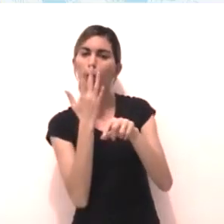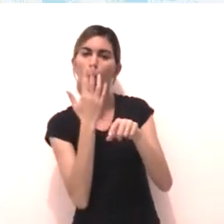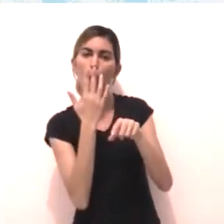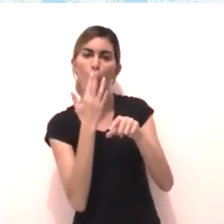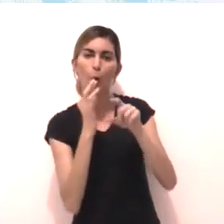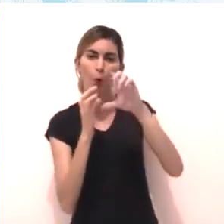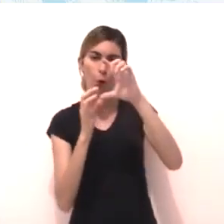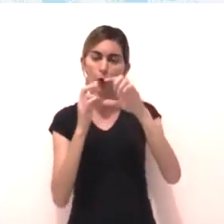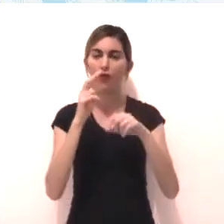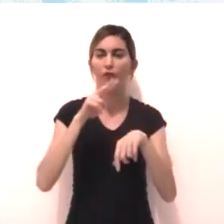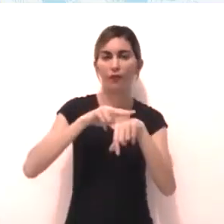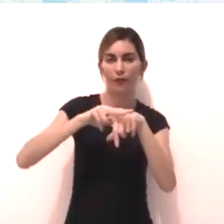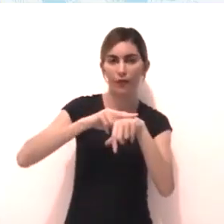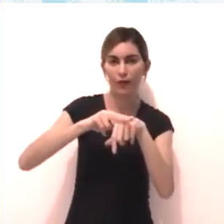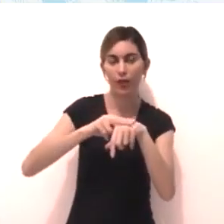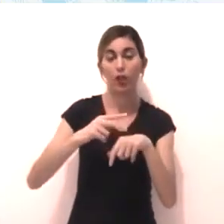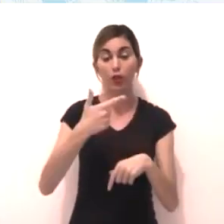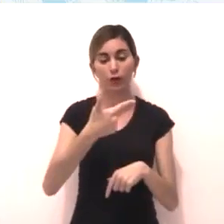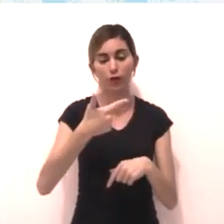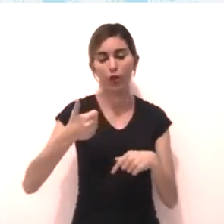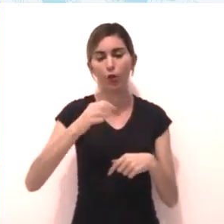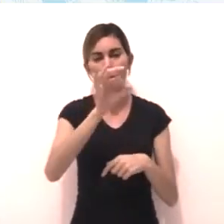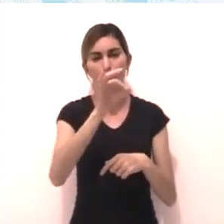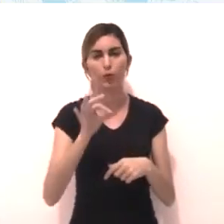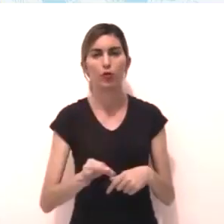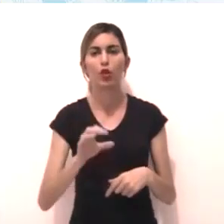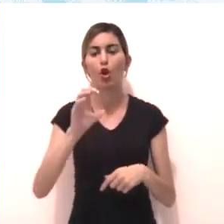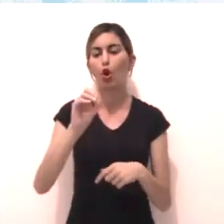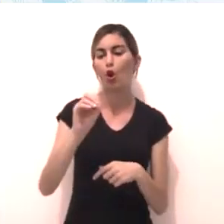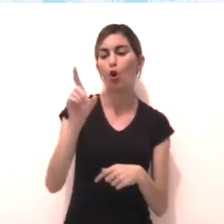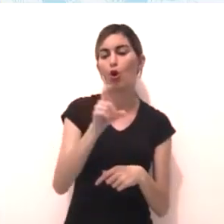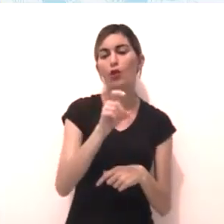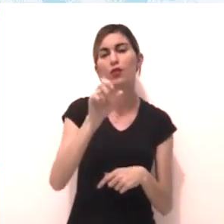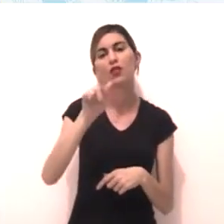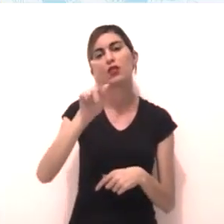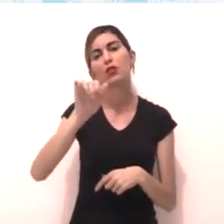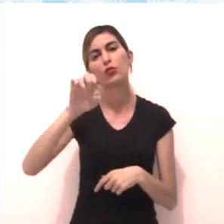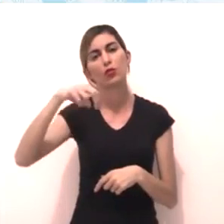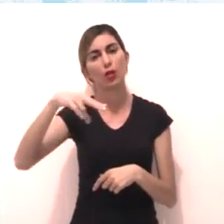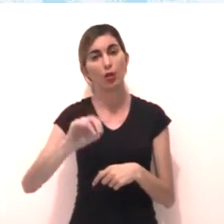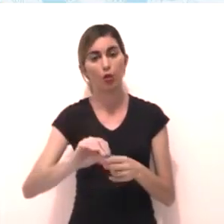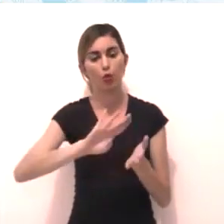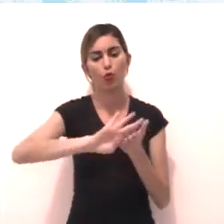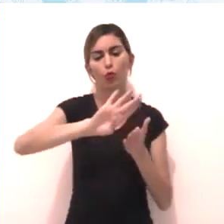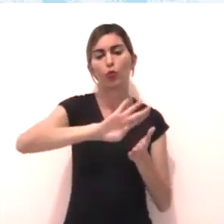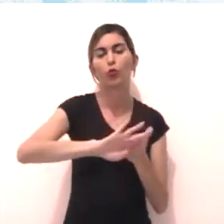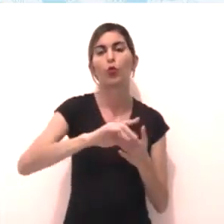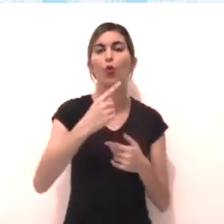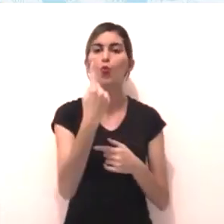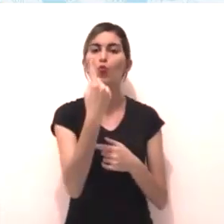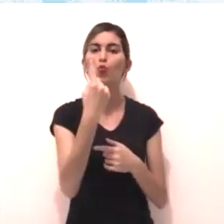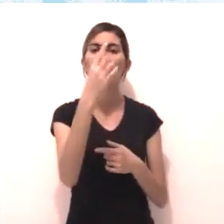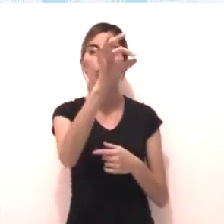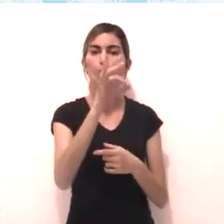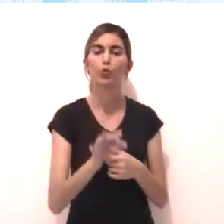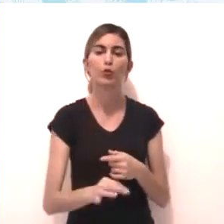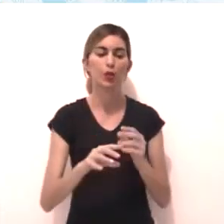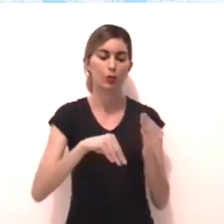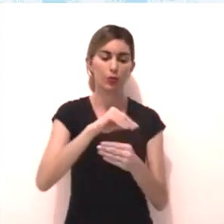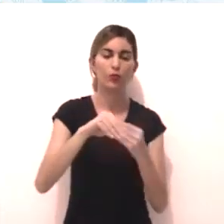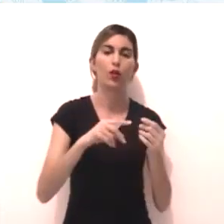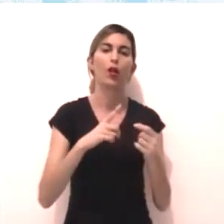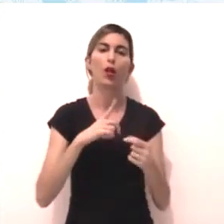que vocês estão vendo na imagem, 21% de oxigênio. O restante, 1%,